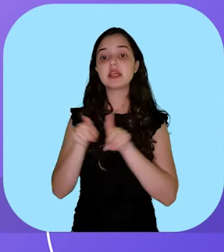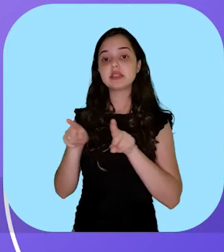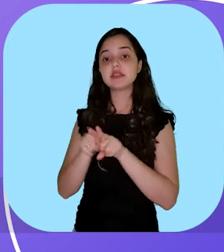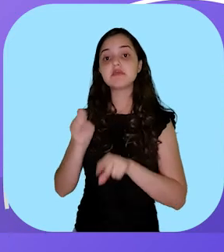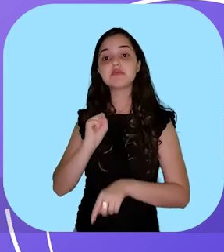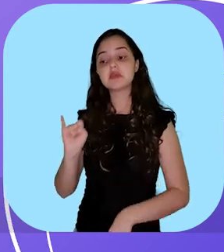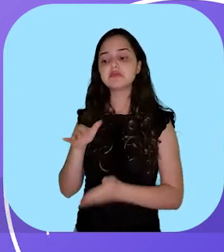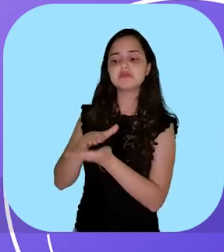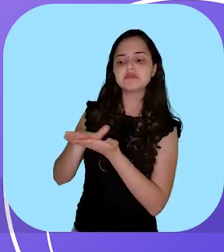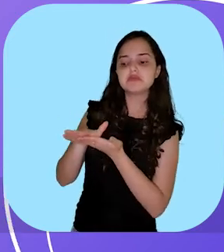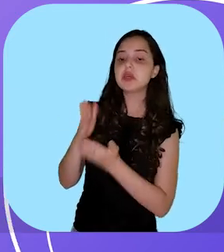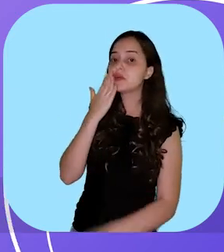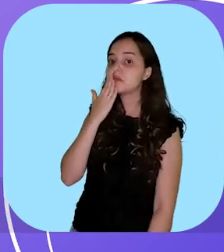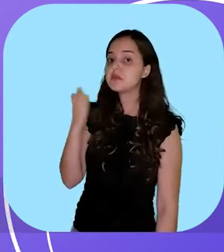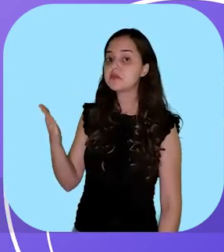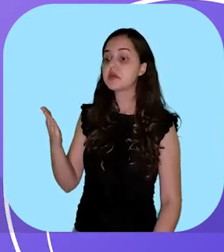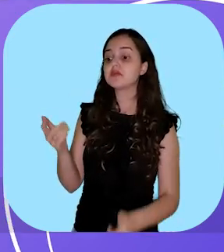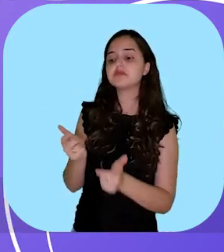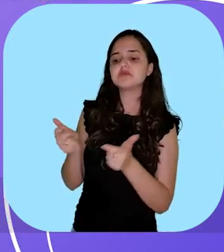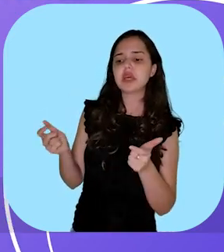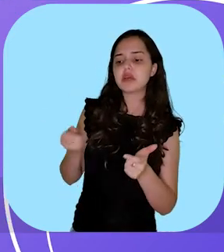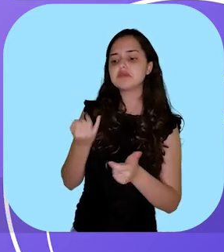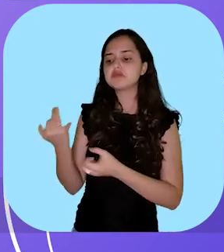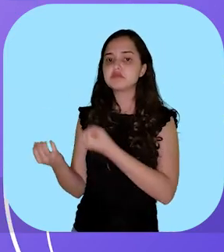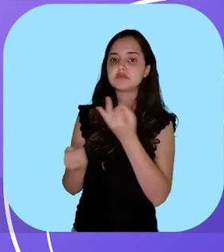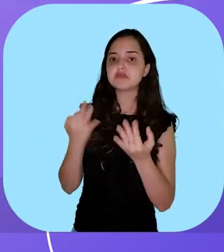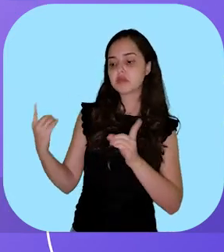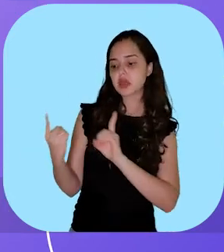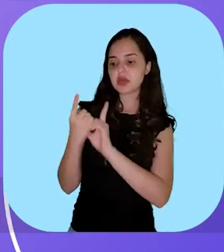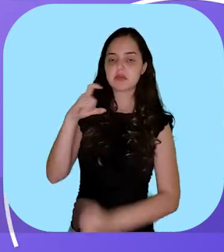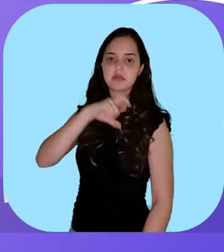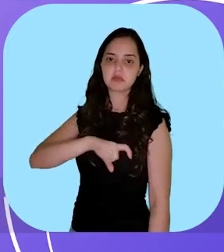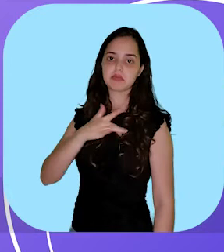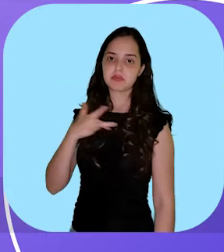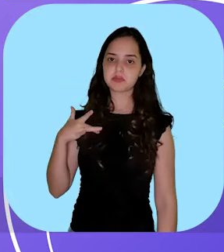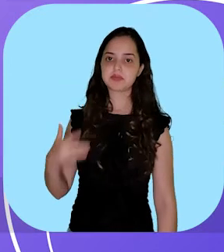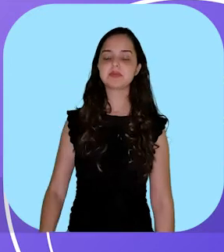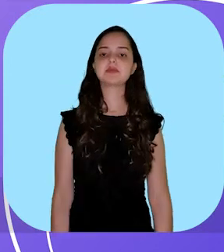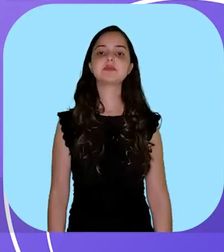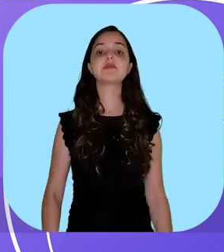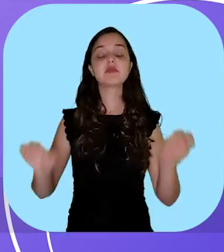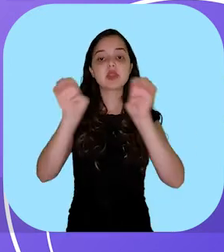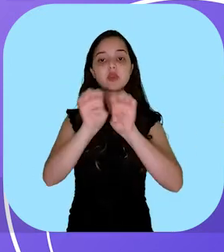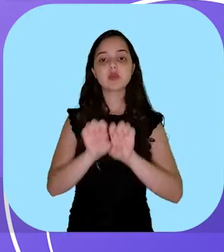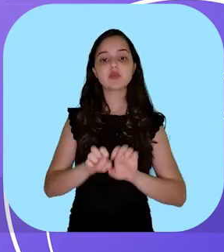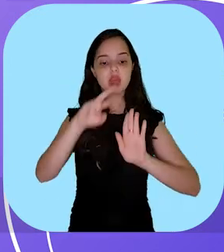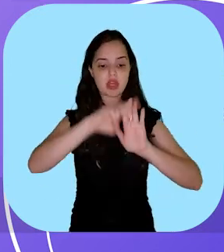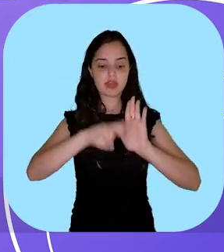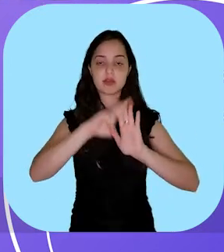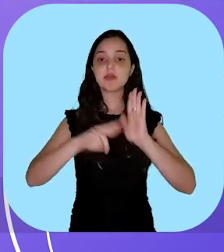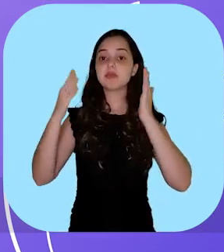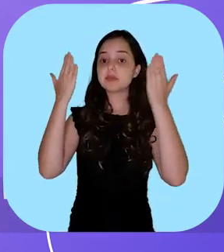os de encaminhamento para solicitação de ampliação de número de sessões para planos de saúde. A estrutura do